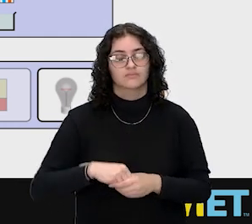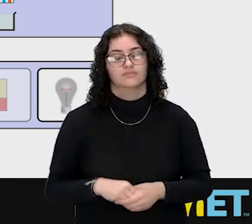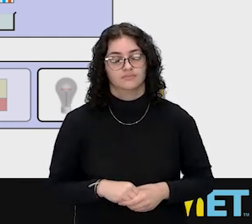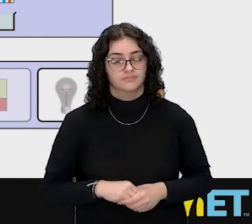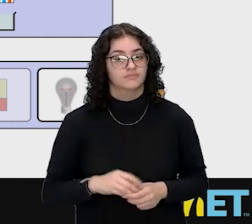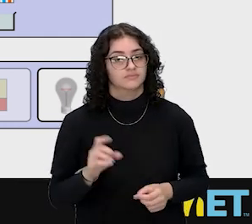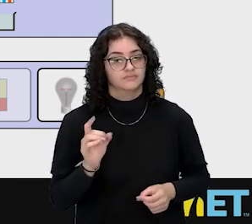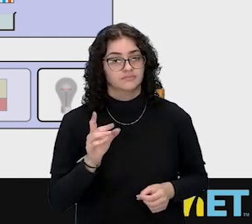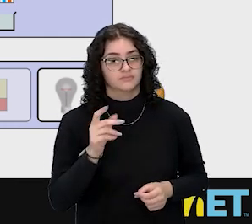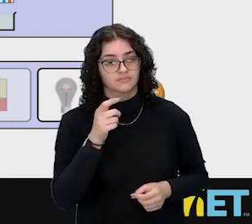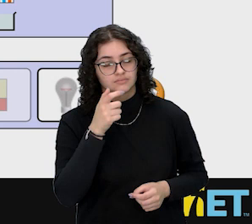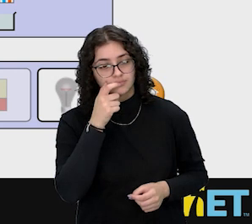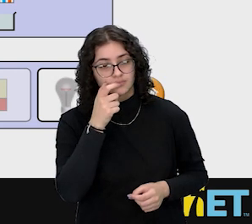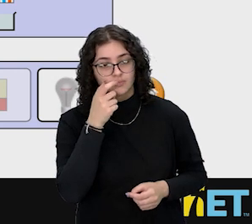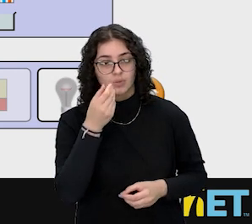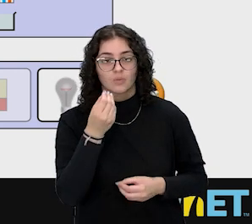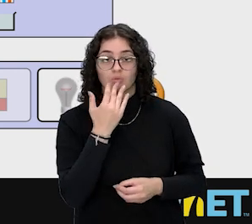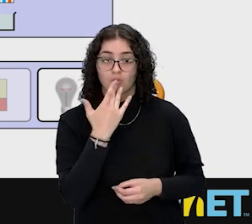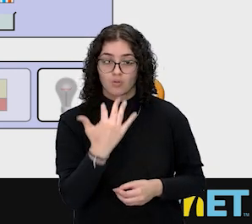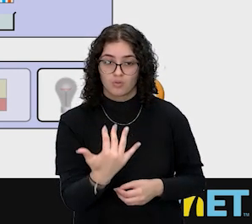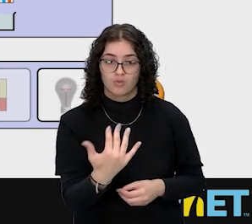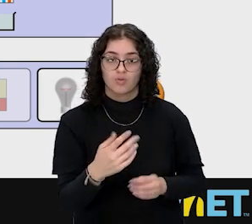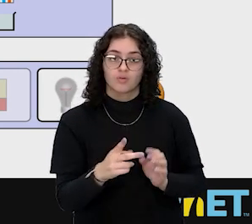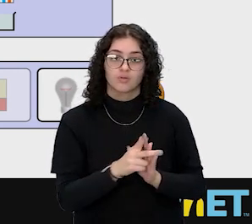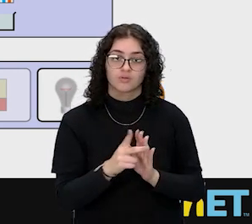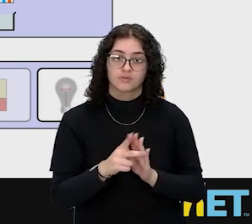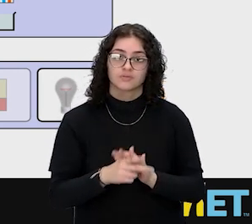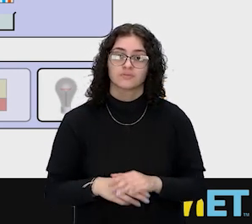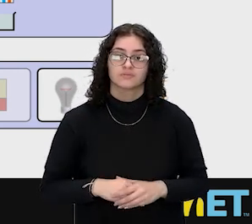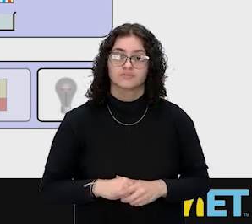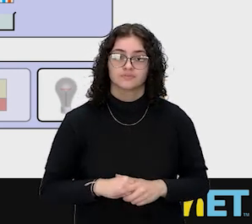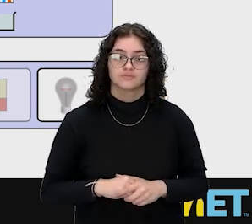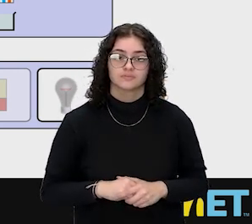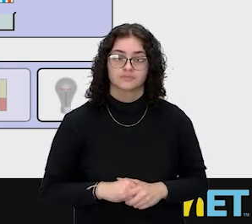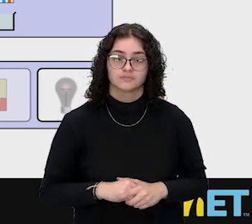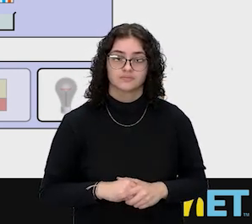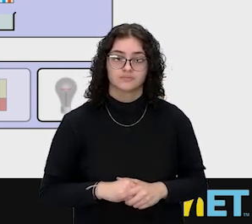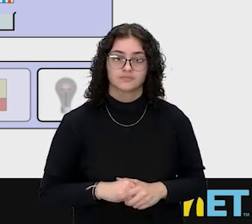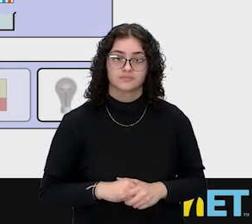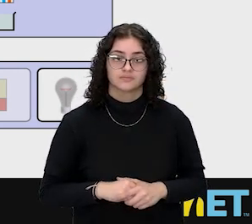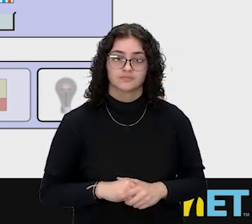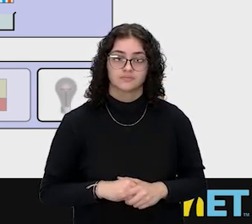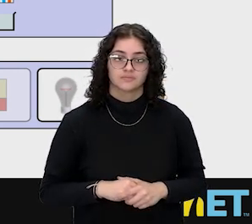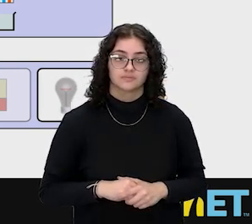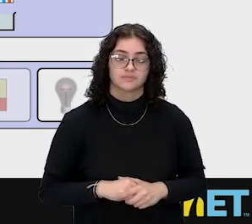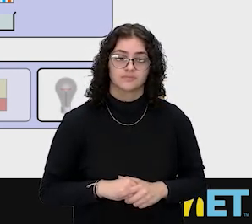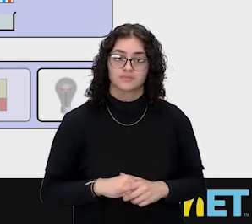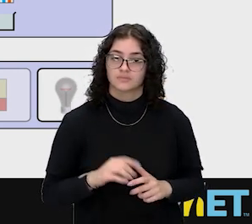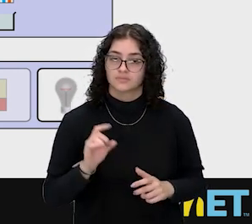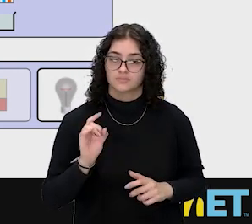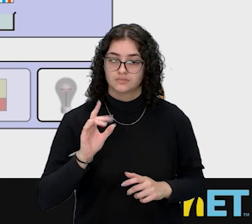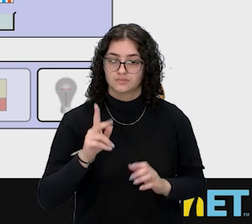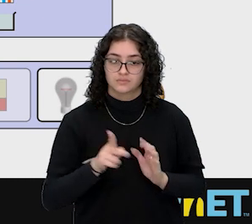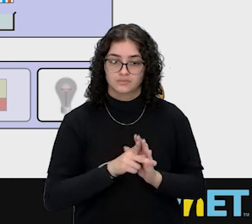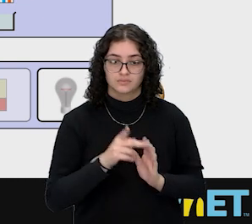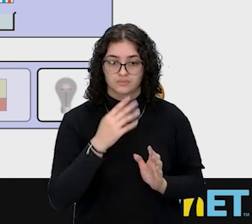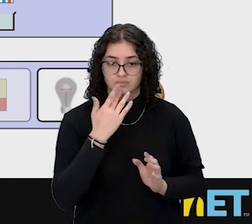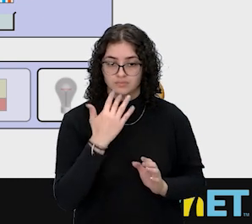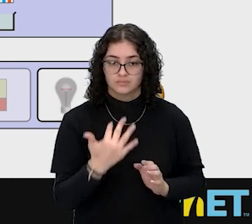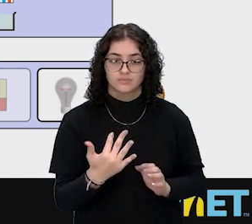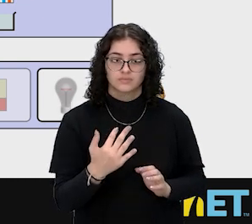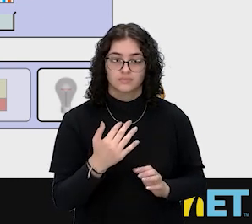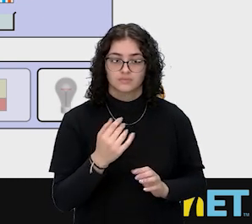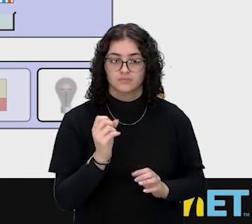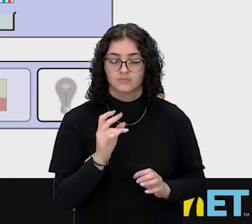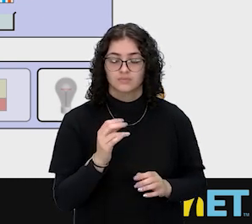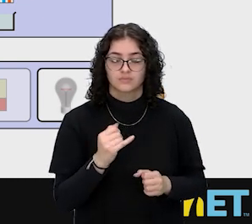é só ver a espécie colorida, né? Ácido forte, ó lá, a gente só tem as espécies coloridas, ou seja, já só tem